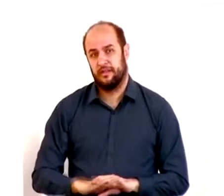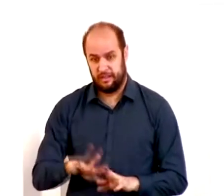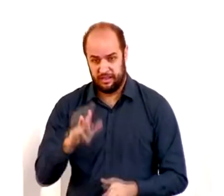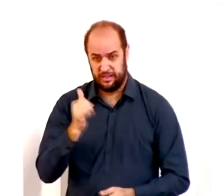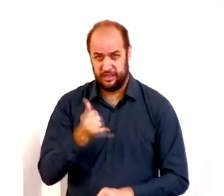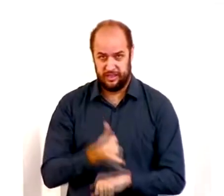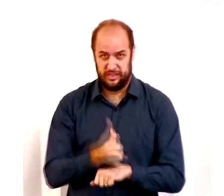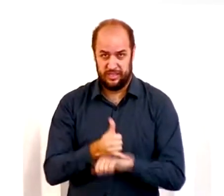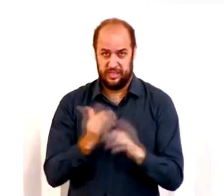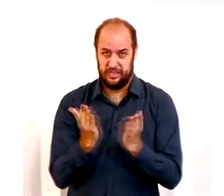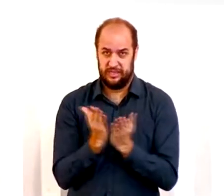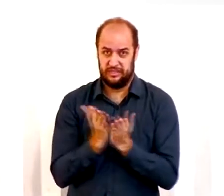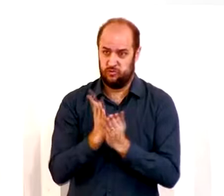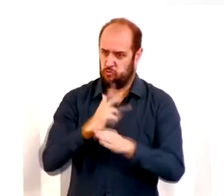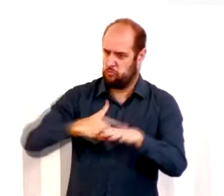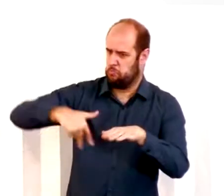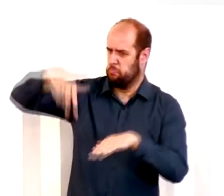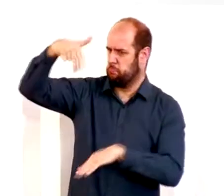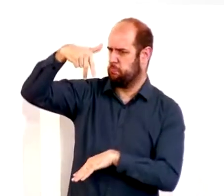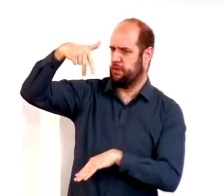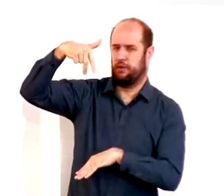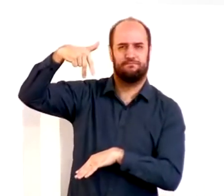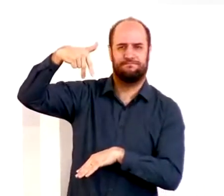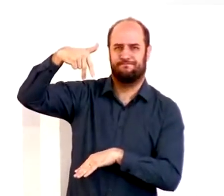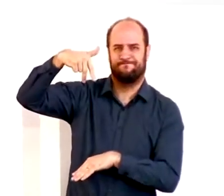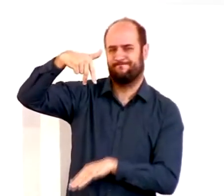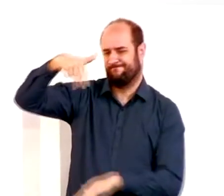a liderança cristã fica embaixo na pirâmide. Lá fora, o